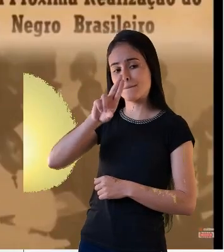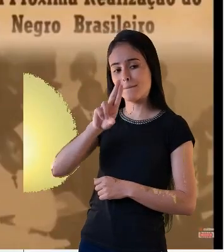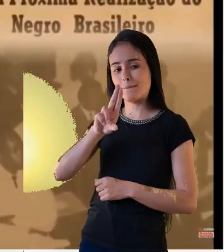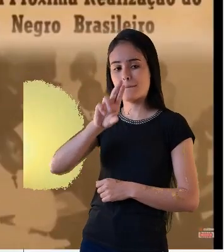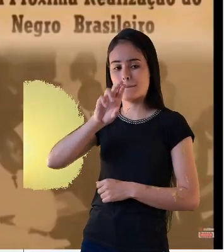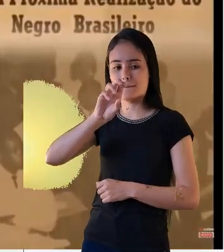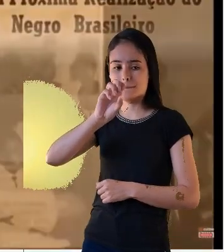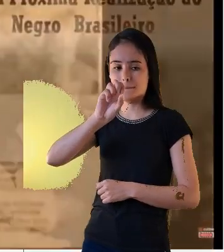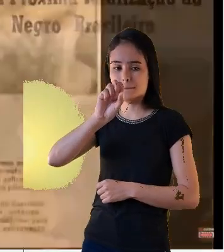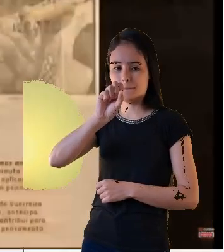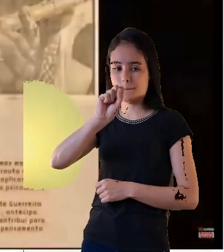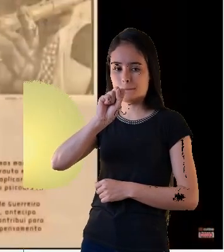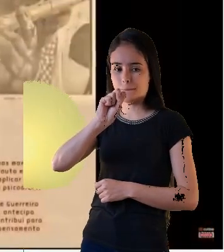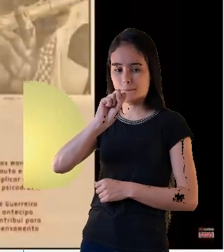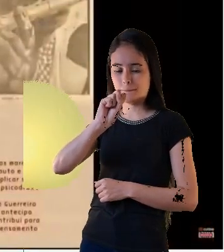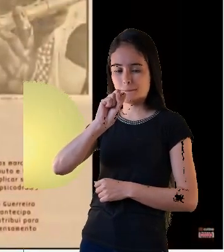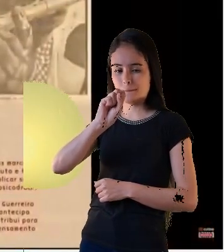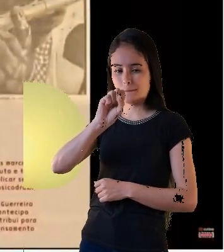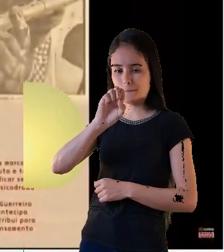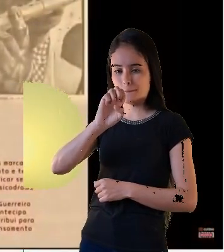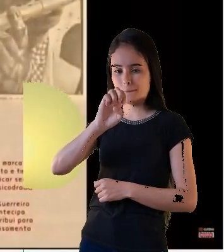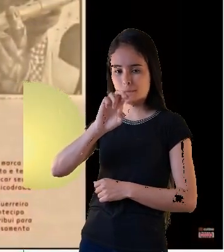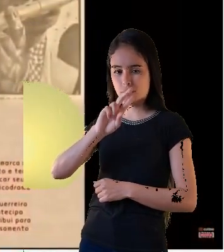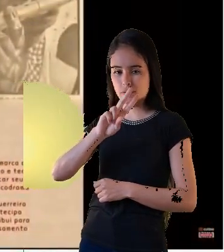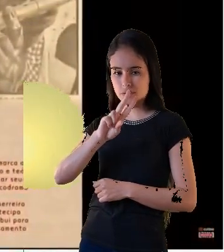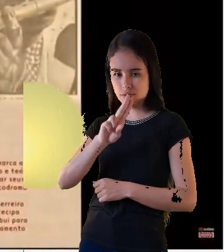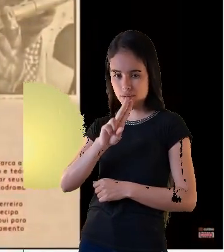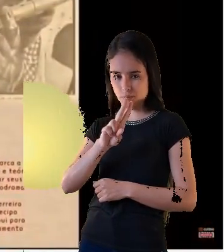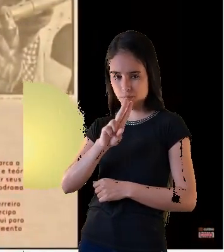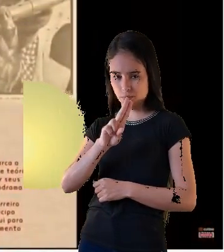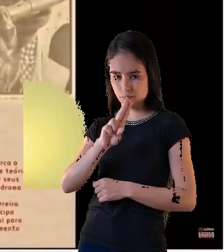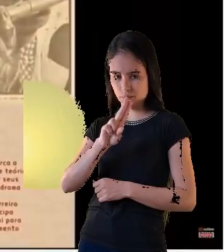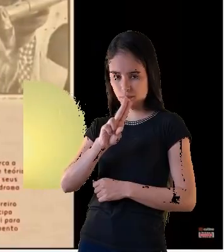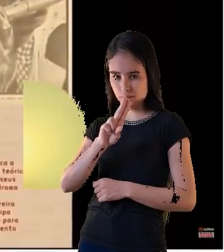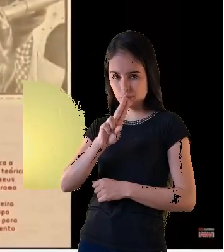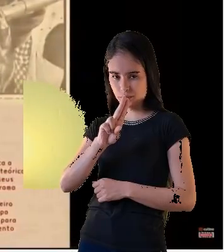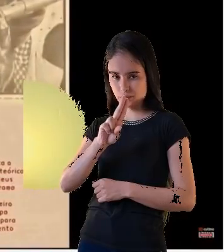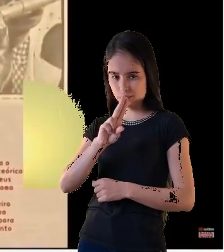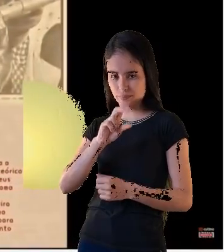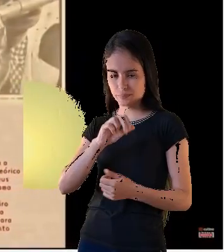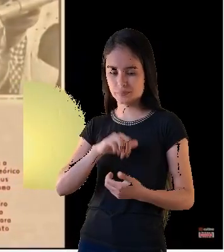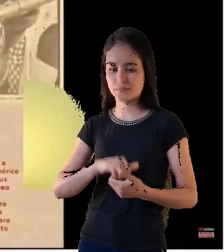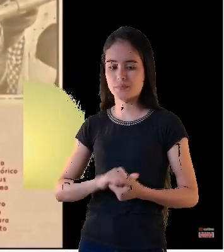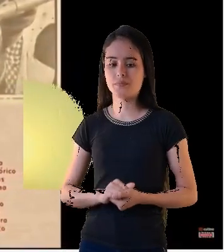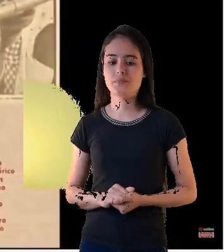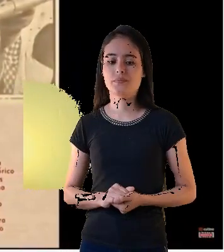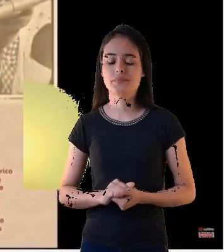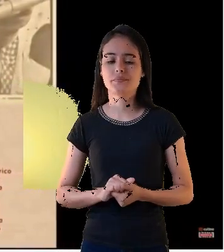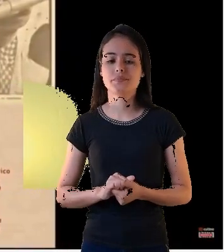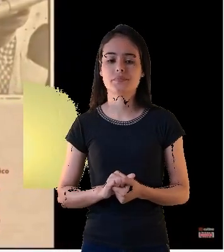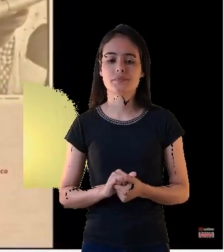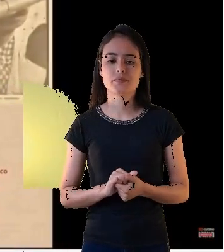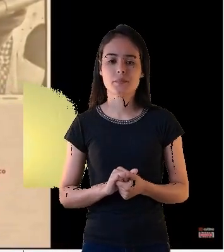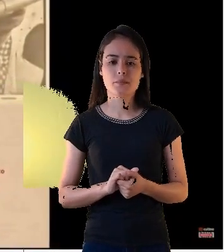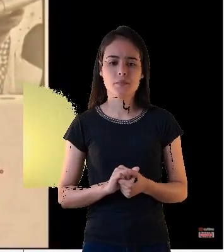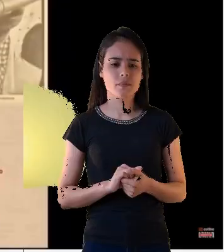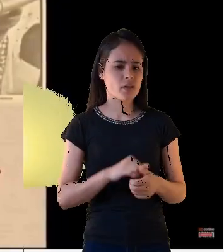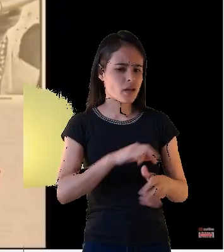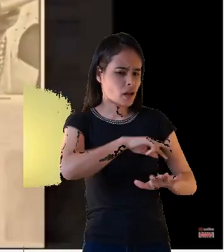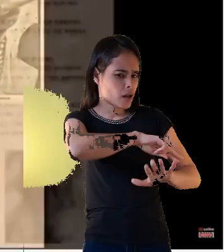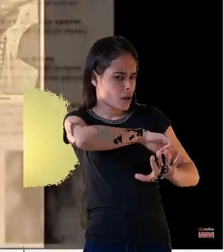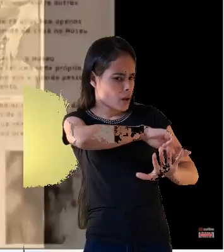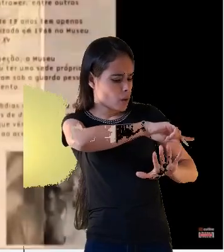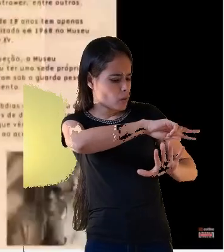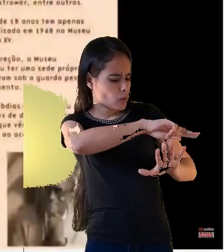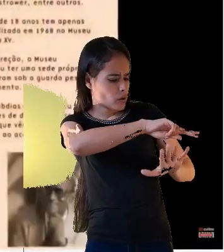Ironides Rodrigues sobre a estética da negritude suscitou uma fértil e polêmica discussão. Decidiu-se pela criação de um museu